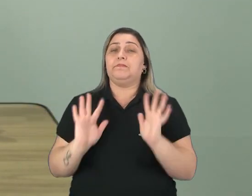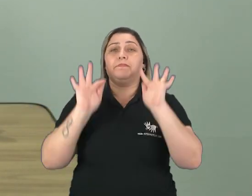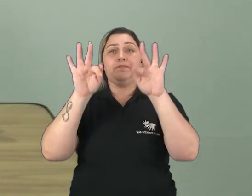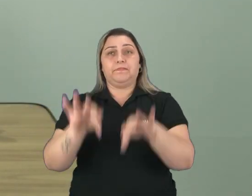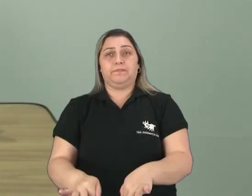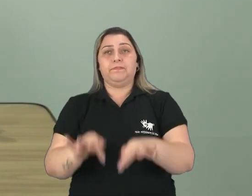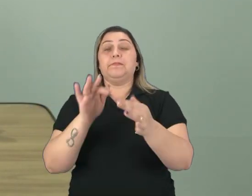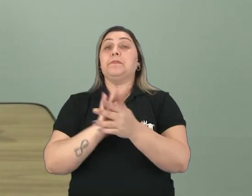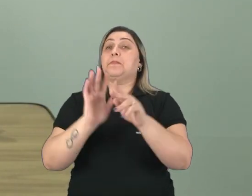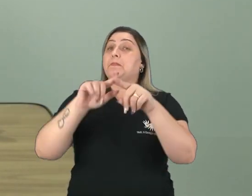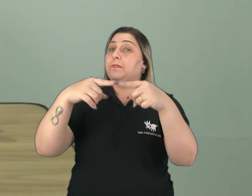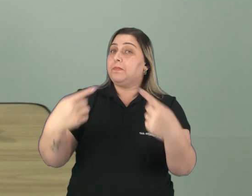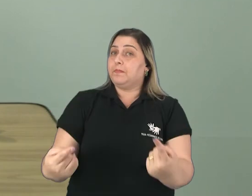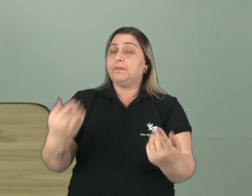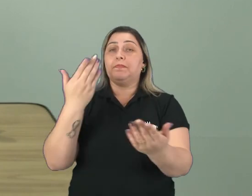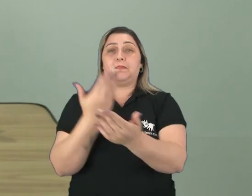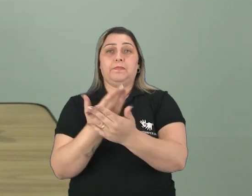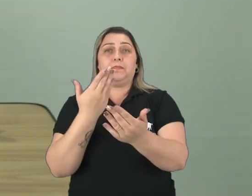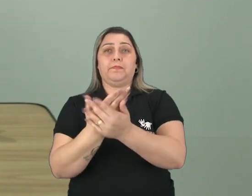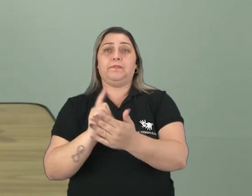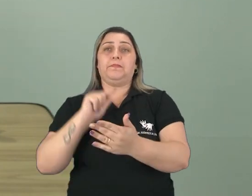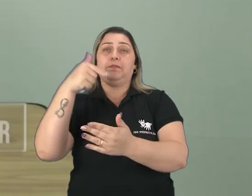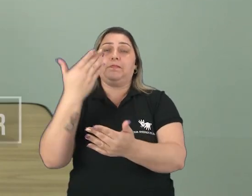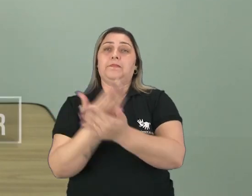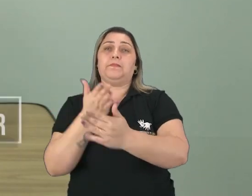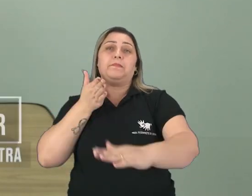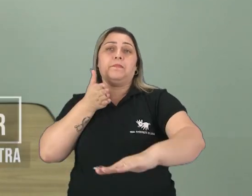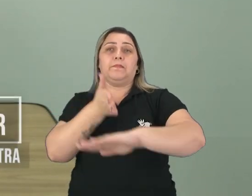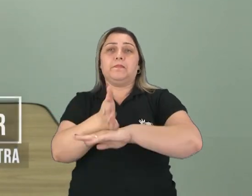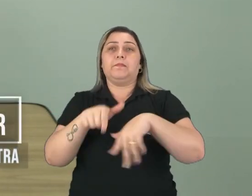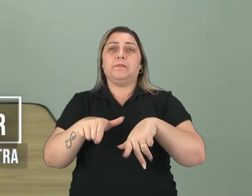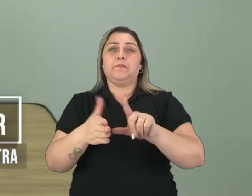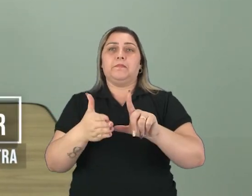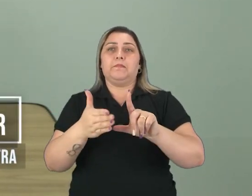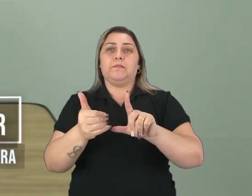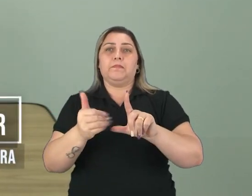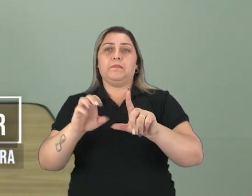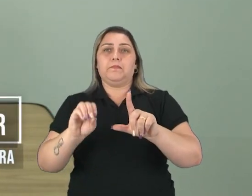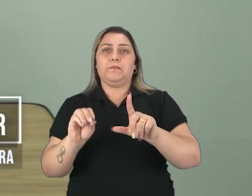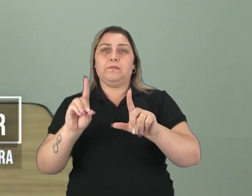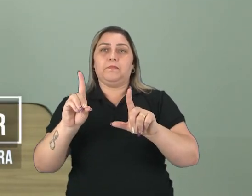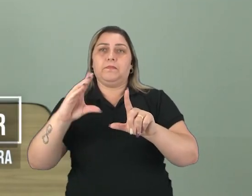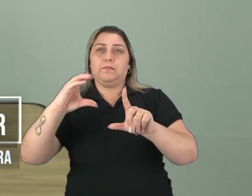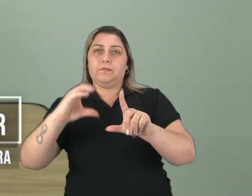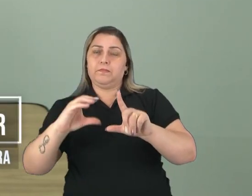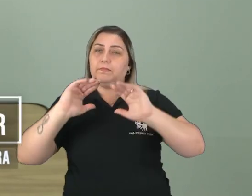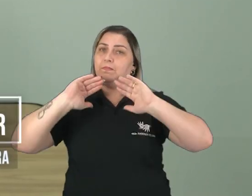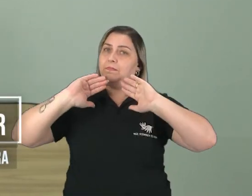ao fim. Mas para esta e outras aulas, acesse